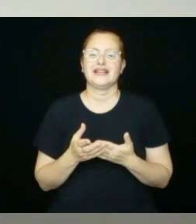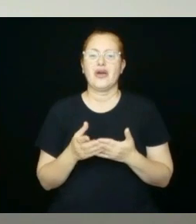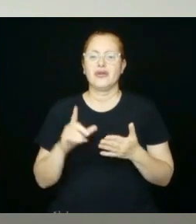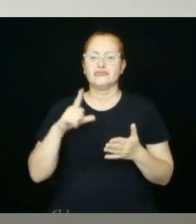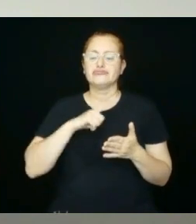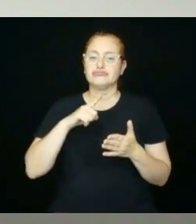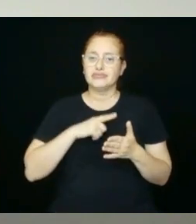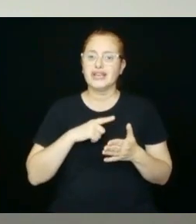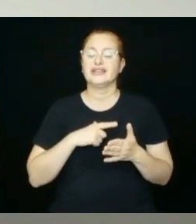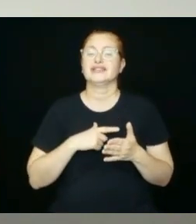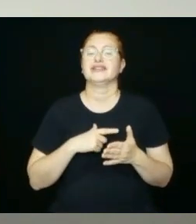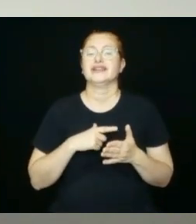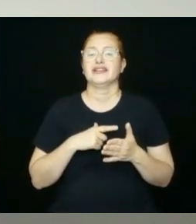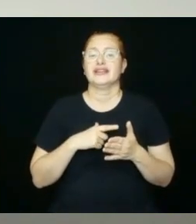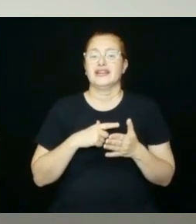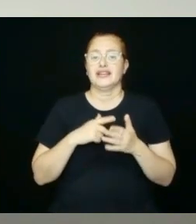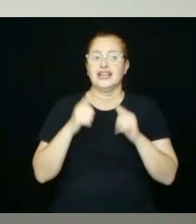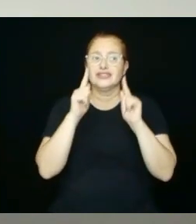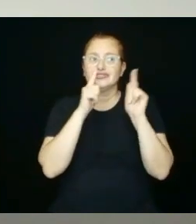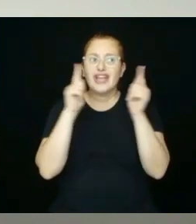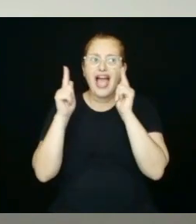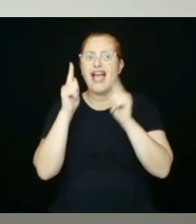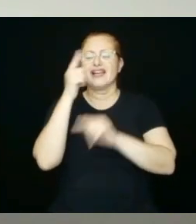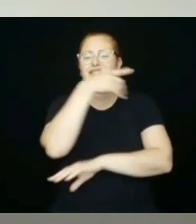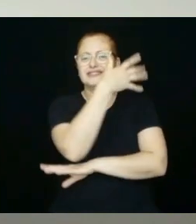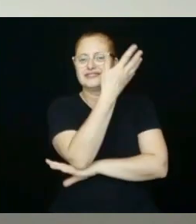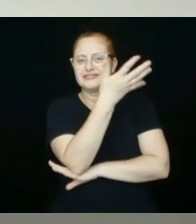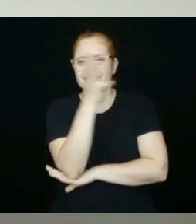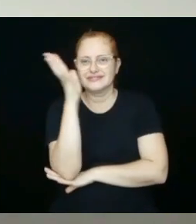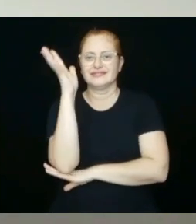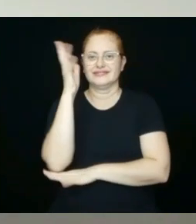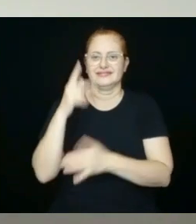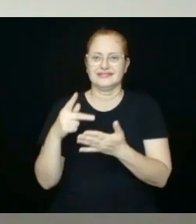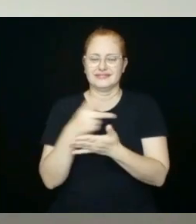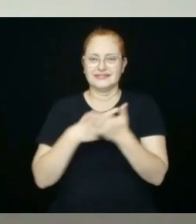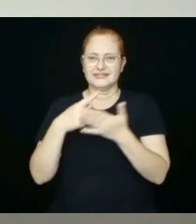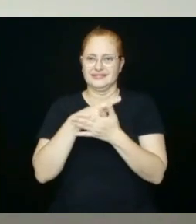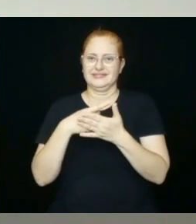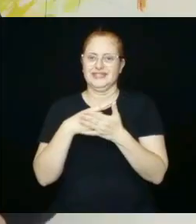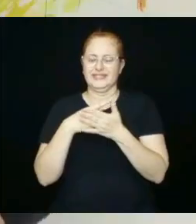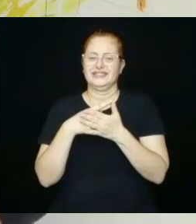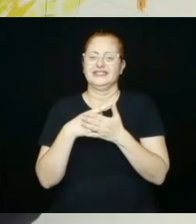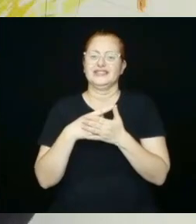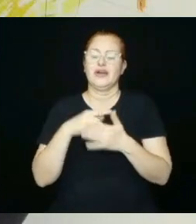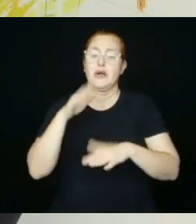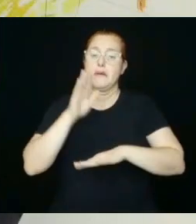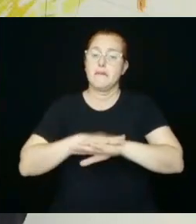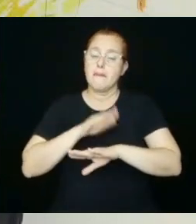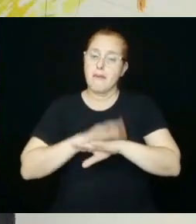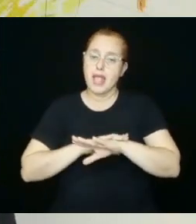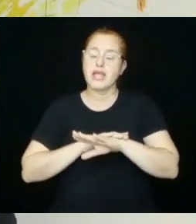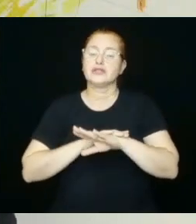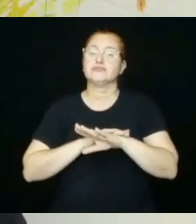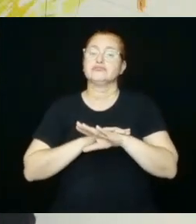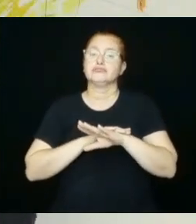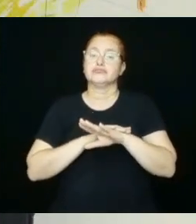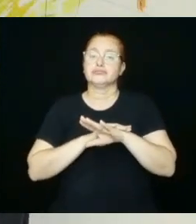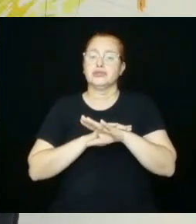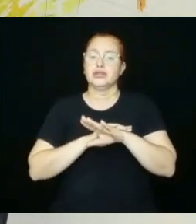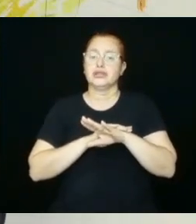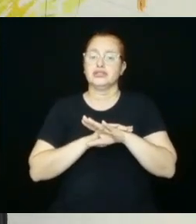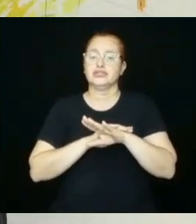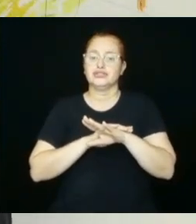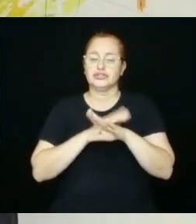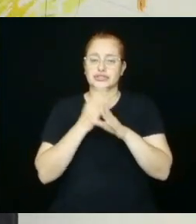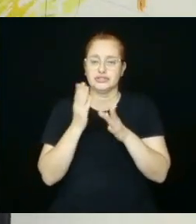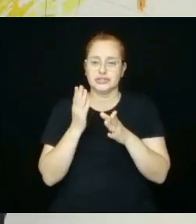São repetições de gestos que me lembram o desenho dessa árvore, dessas folhas aqui da frente. Então é um momento de transferência